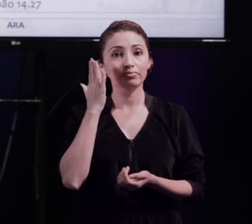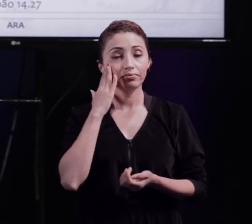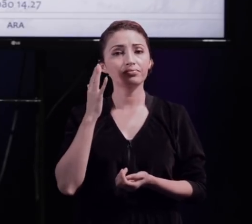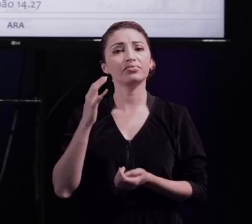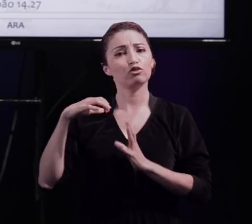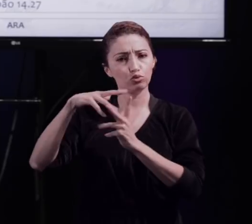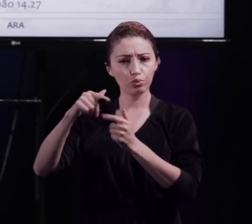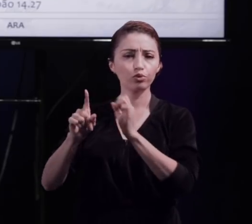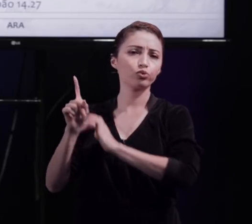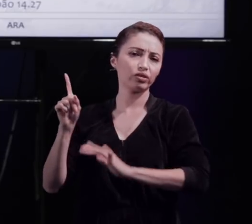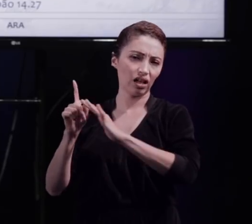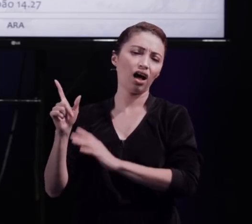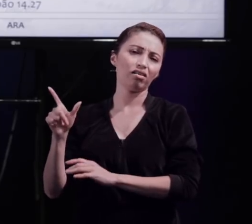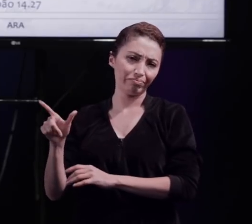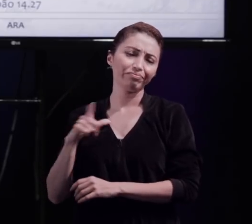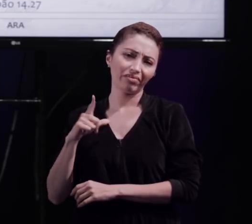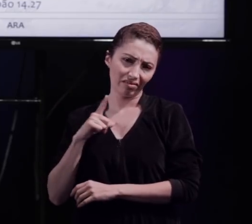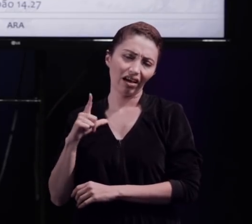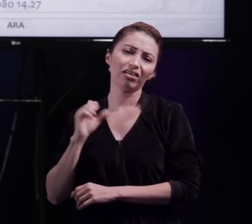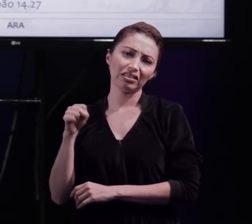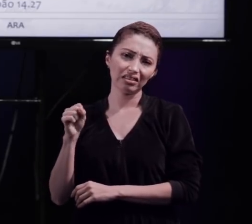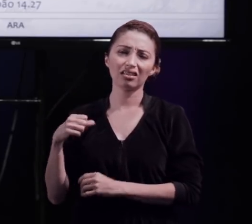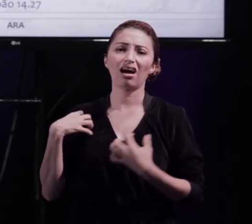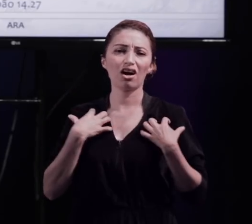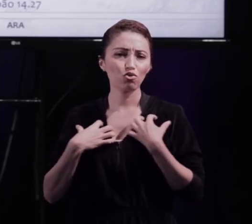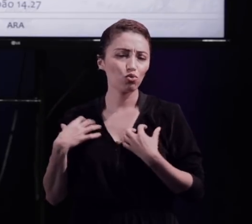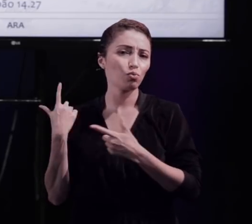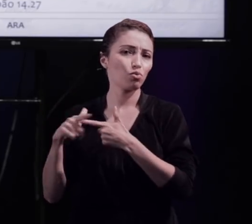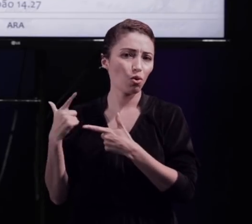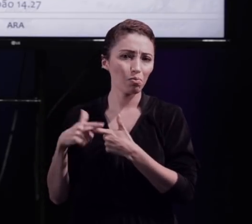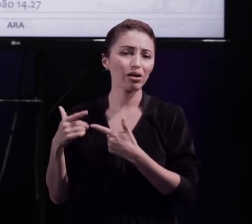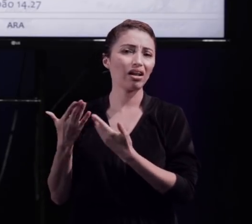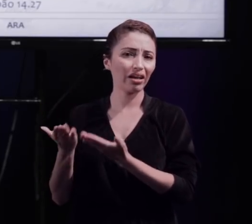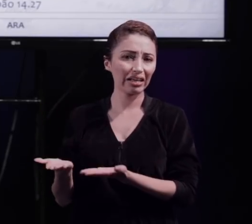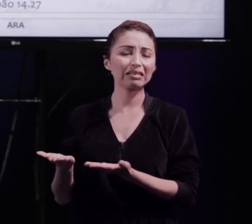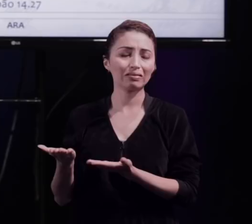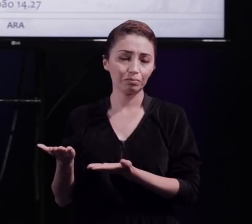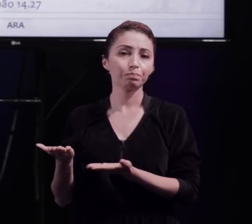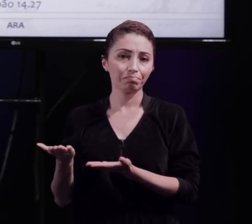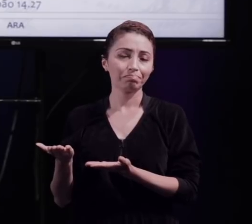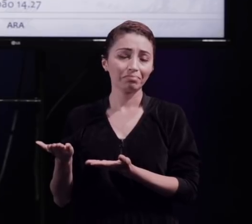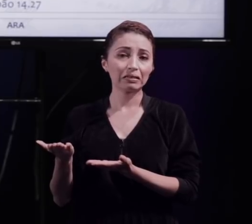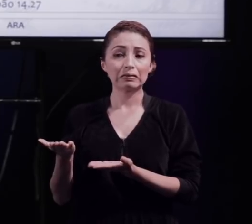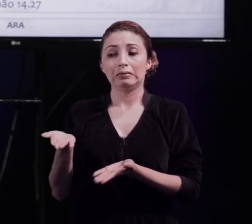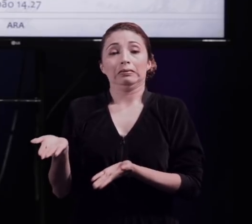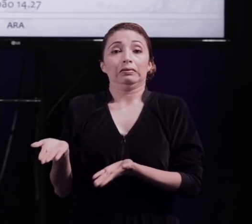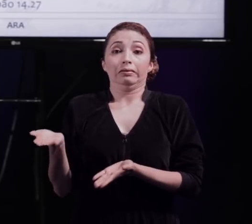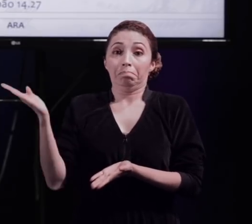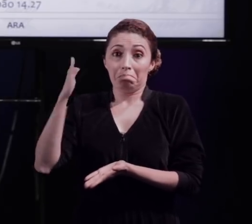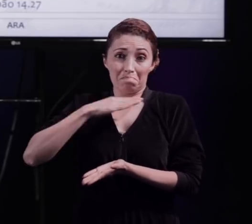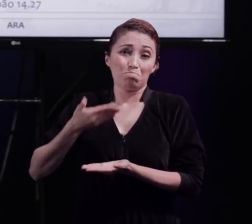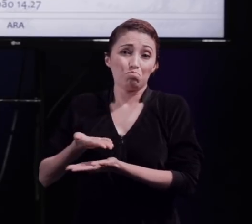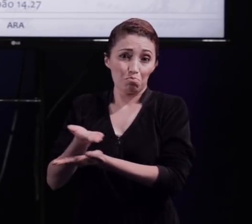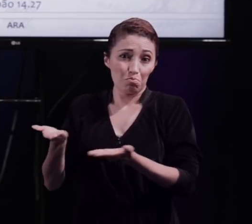mundo nós temos aflição. Esse sistema em que estamos